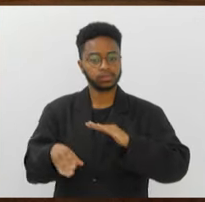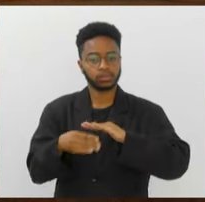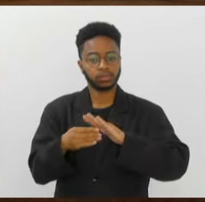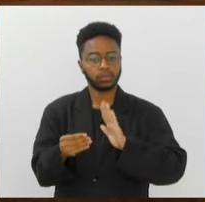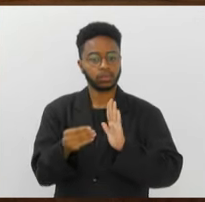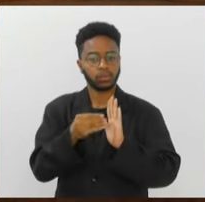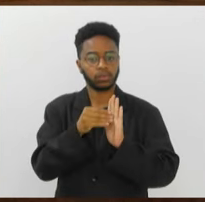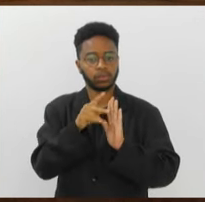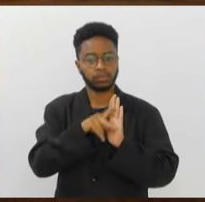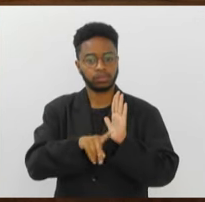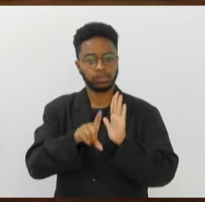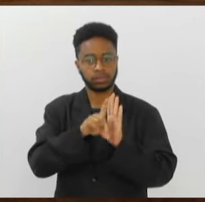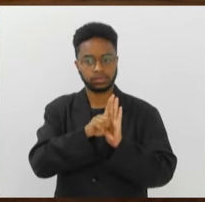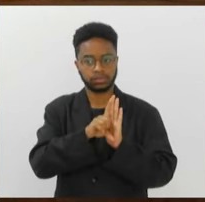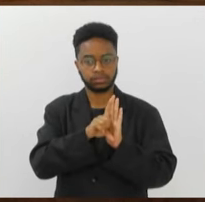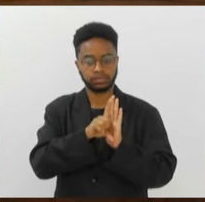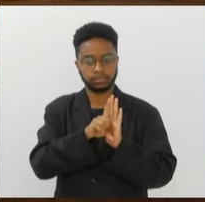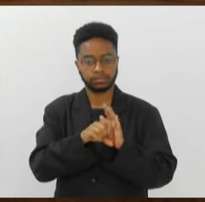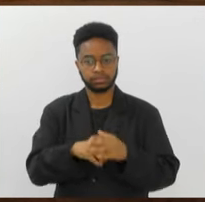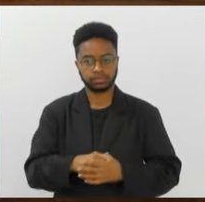projeto.